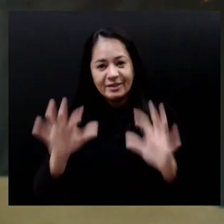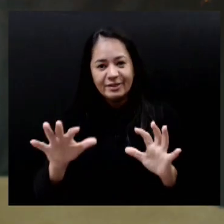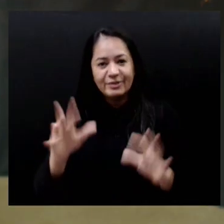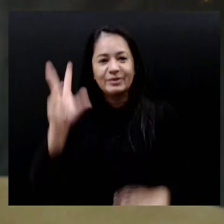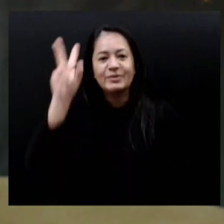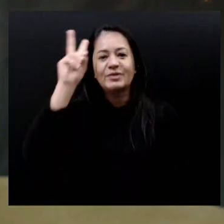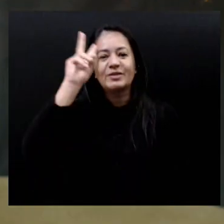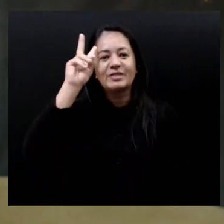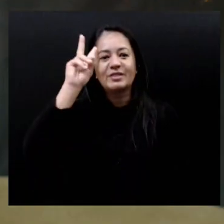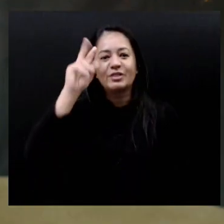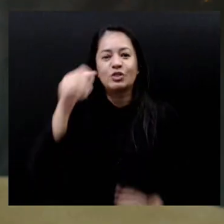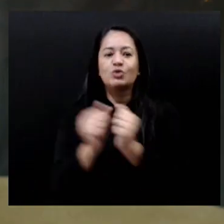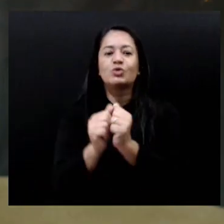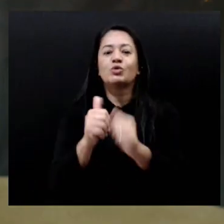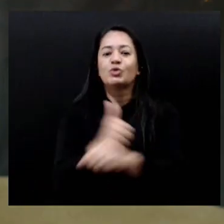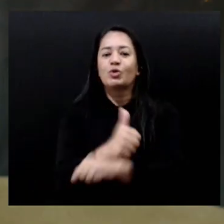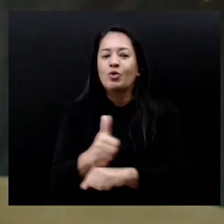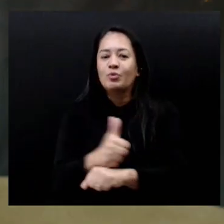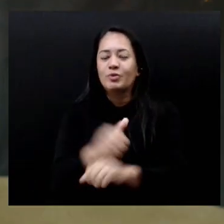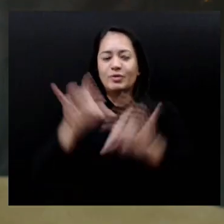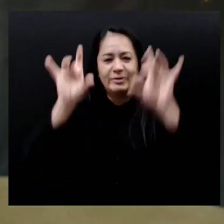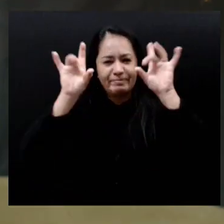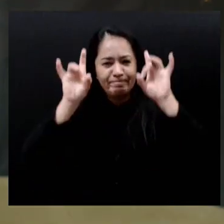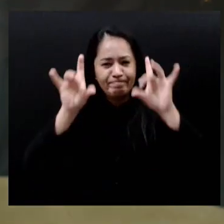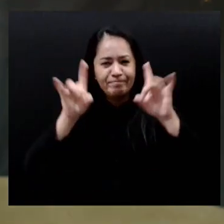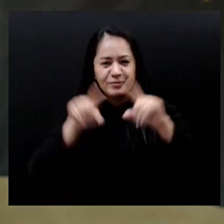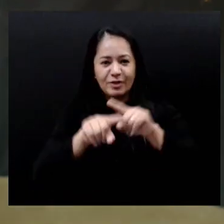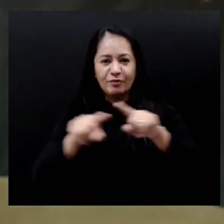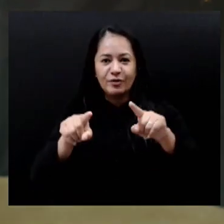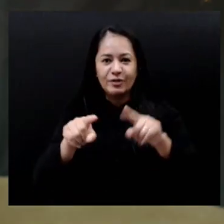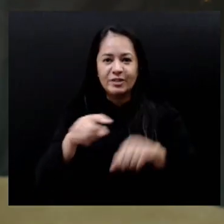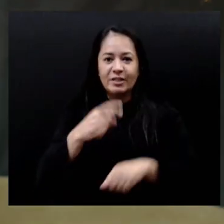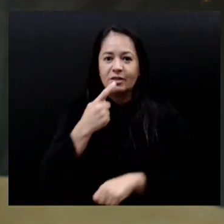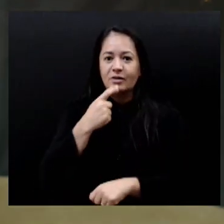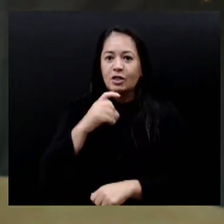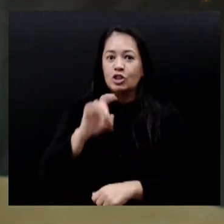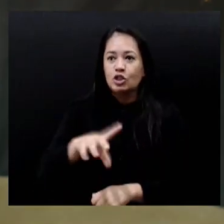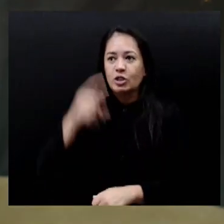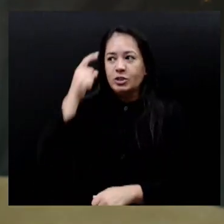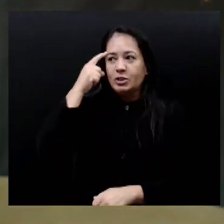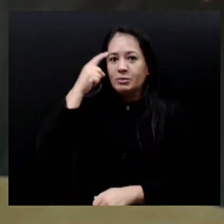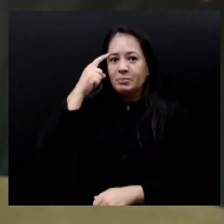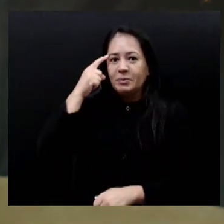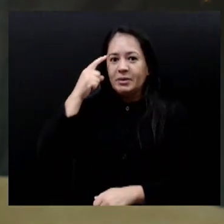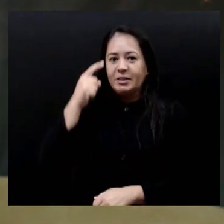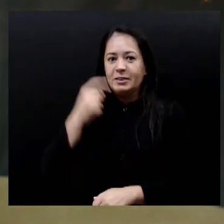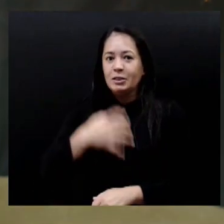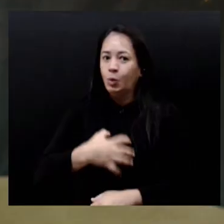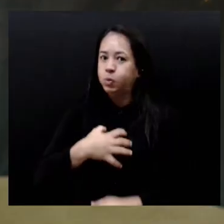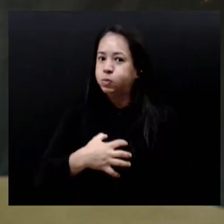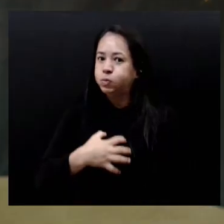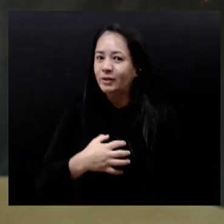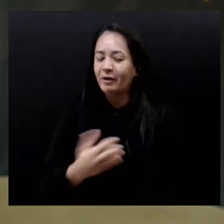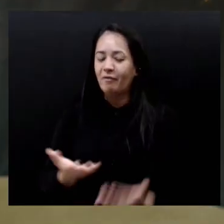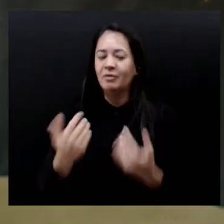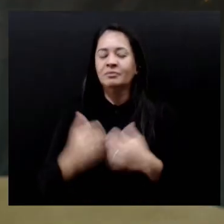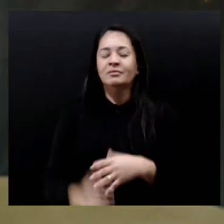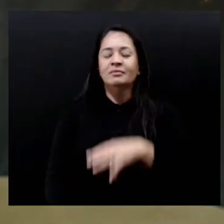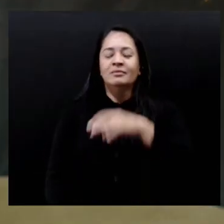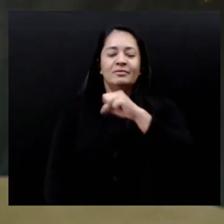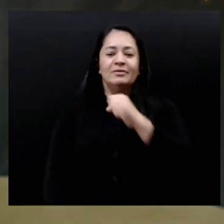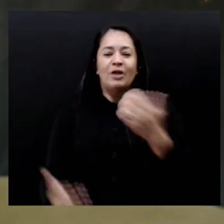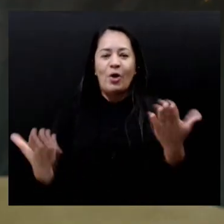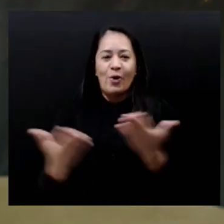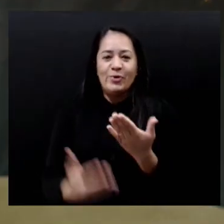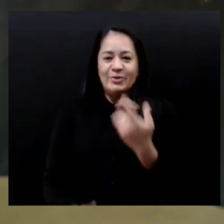profissionais, especialistas. Você que fica vermelho só de pensar, você que fica vermelho de raiva, vamos respirar que hoje é sexta-feira. A